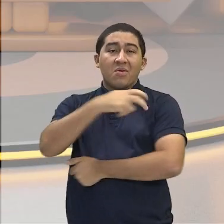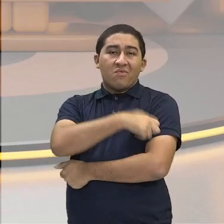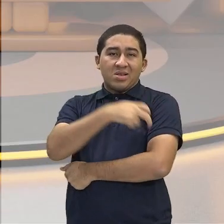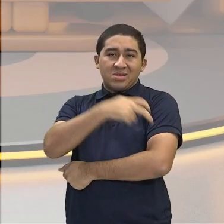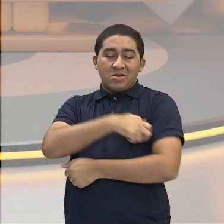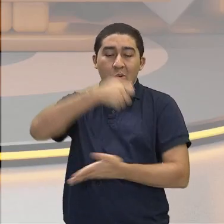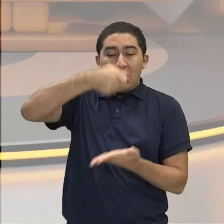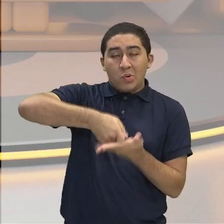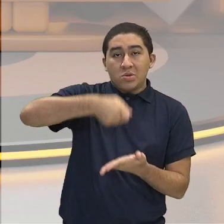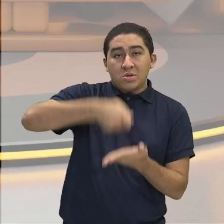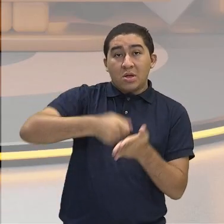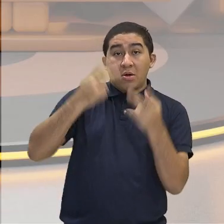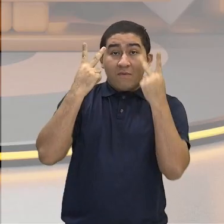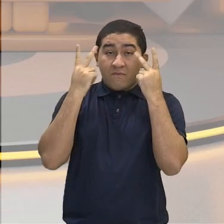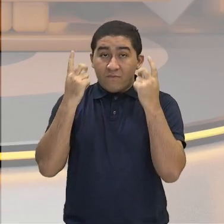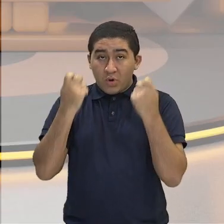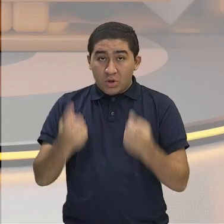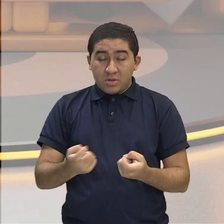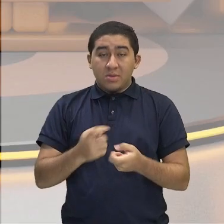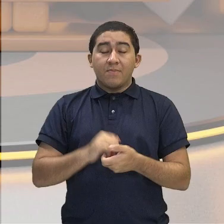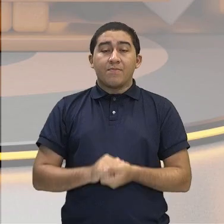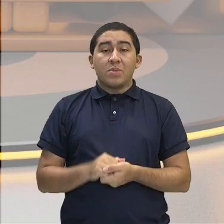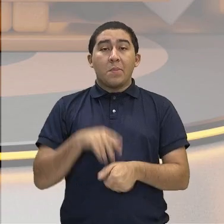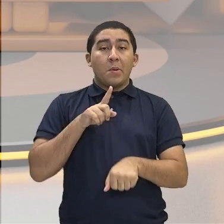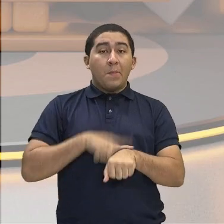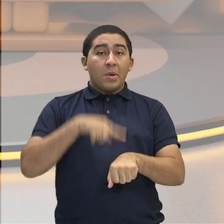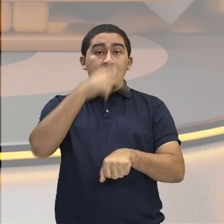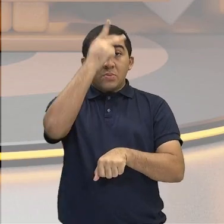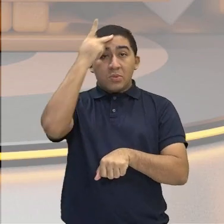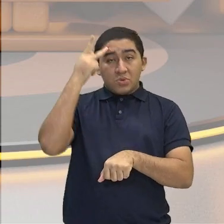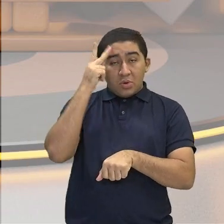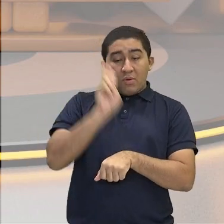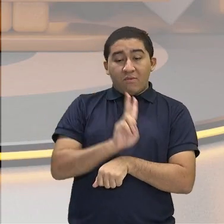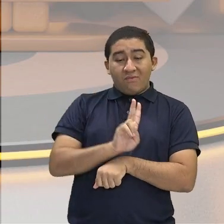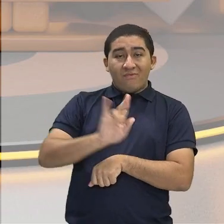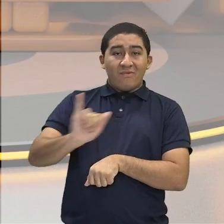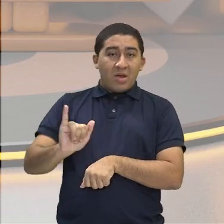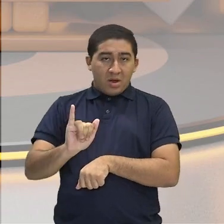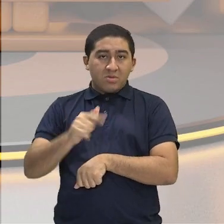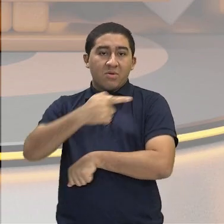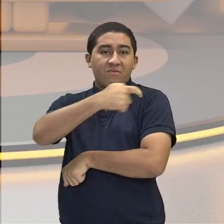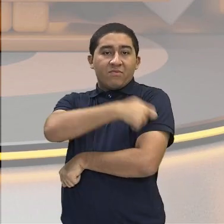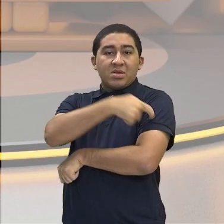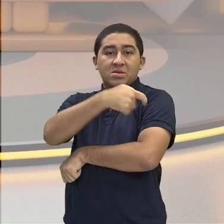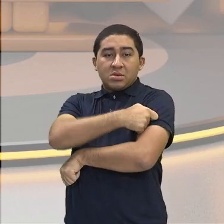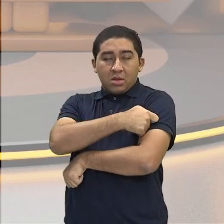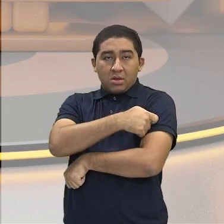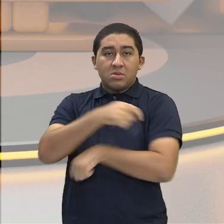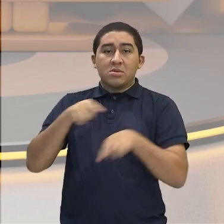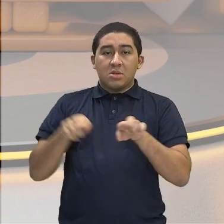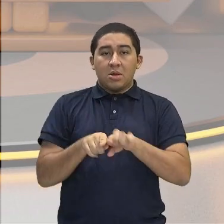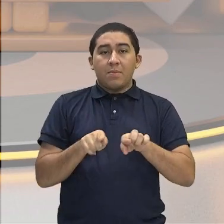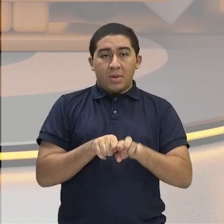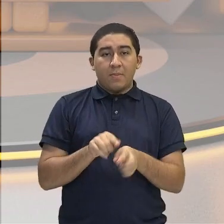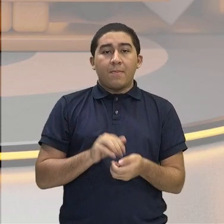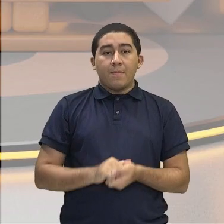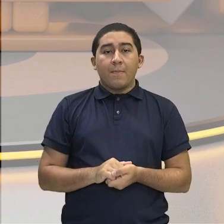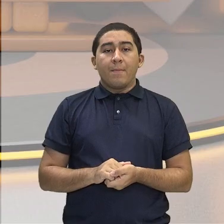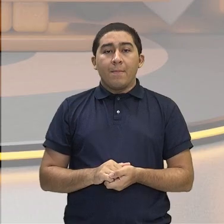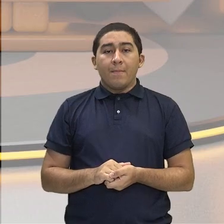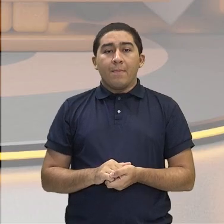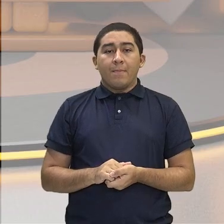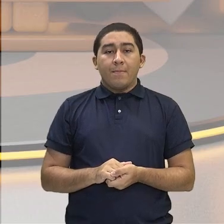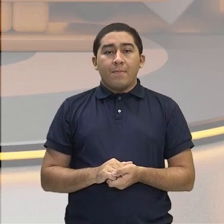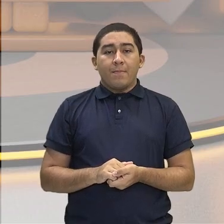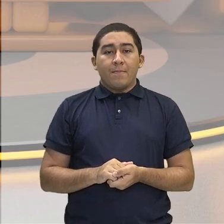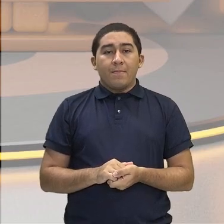e violenta, no momento em que as pessoas, né, fossem vacinar, no caso ali, a população, eles